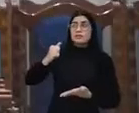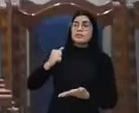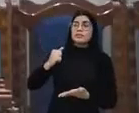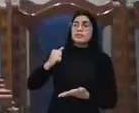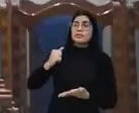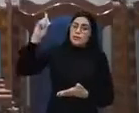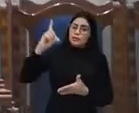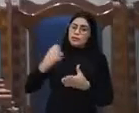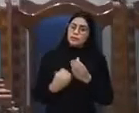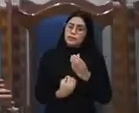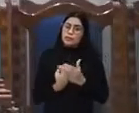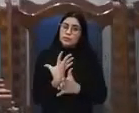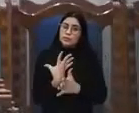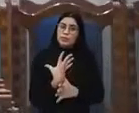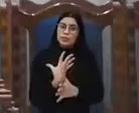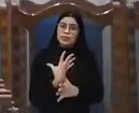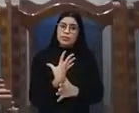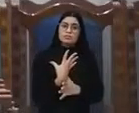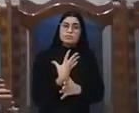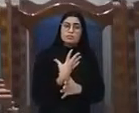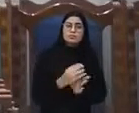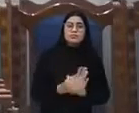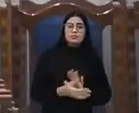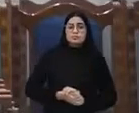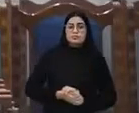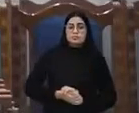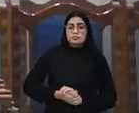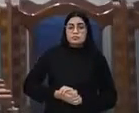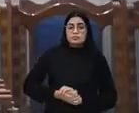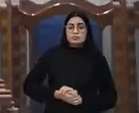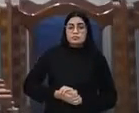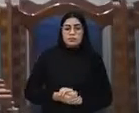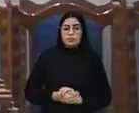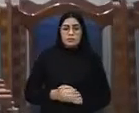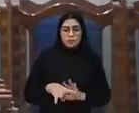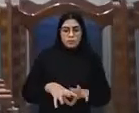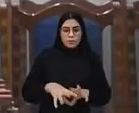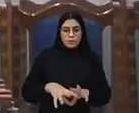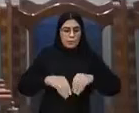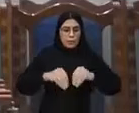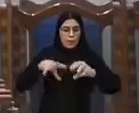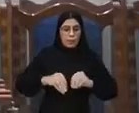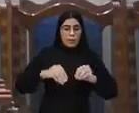um boneco de barro. Mas Deus chegou e